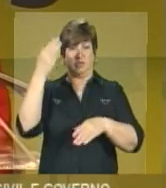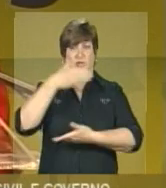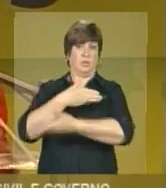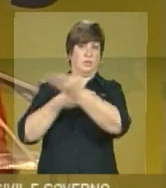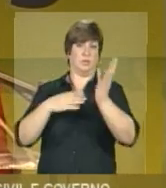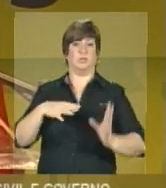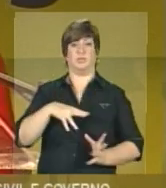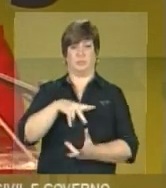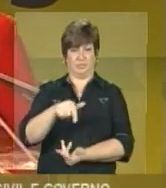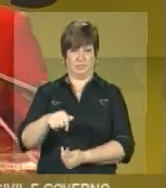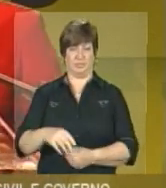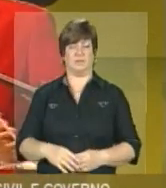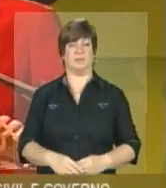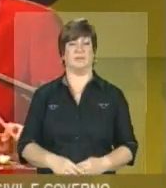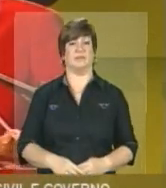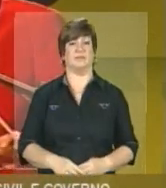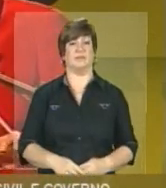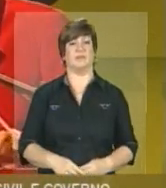mundo.